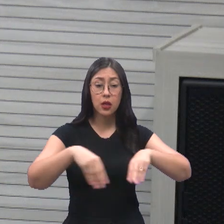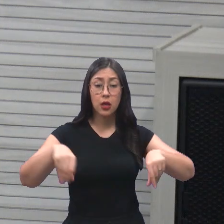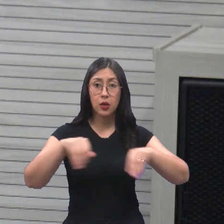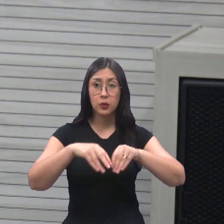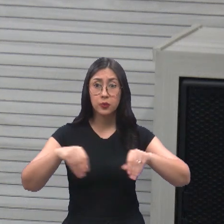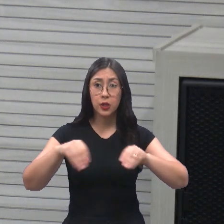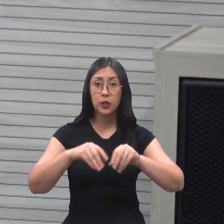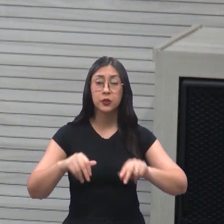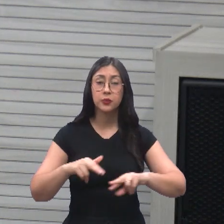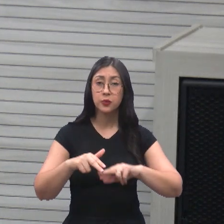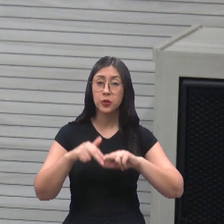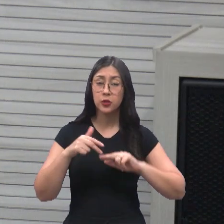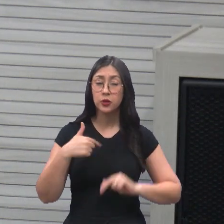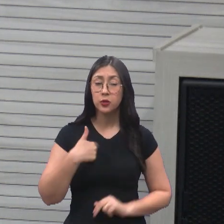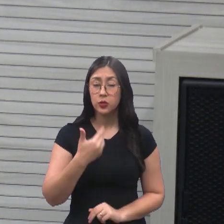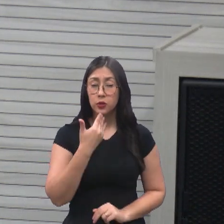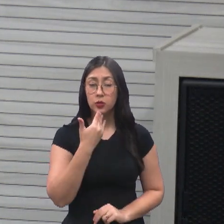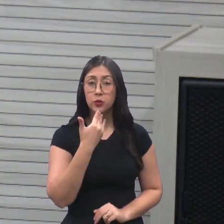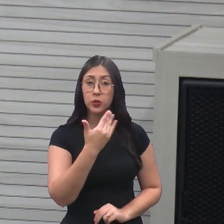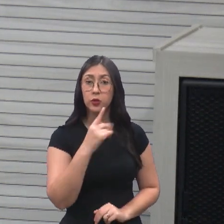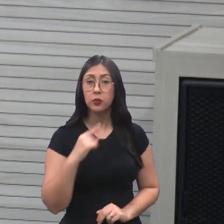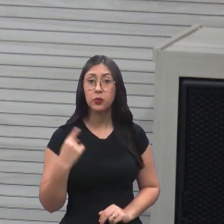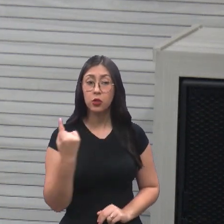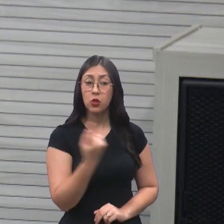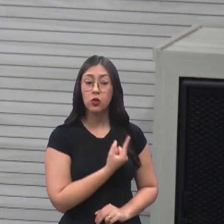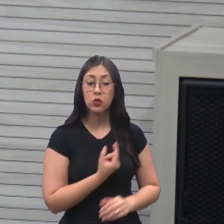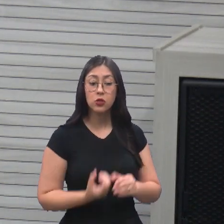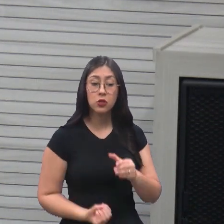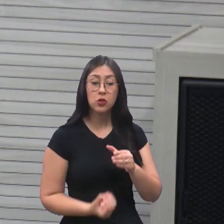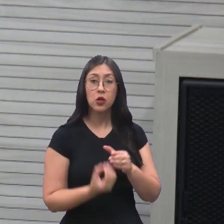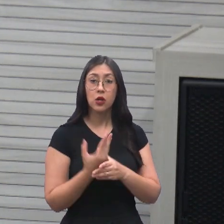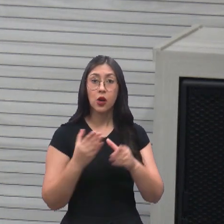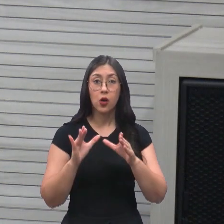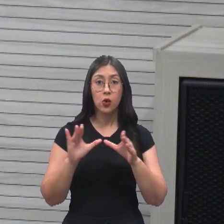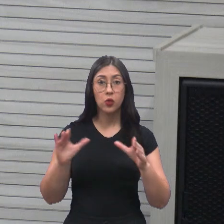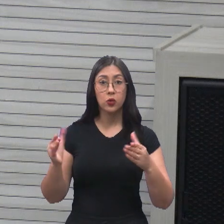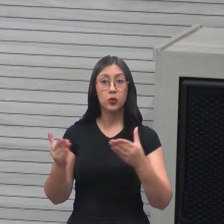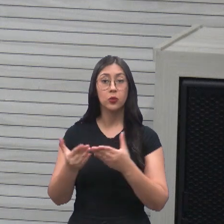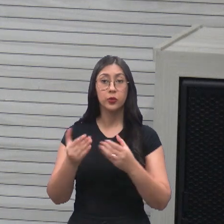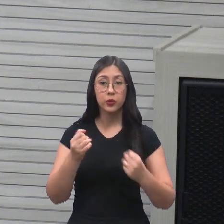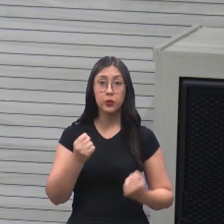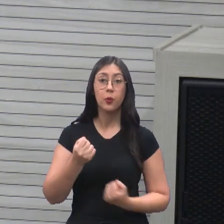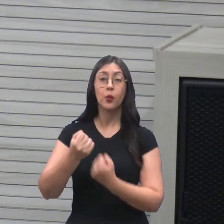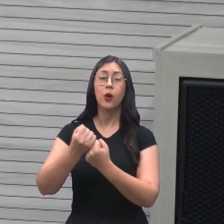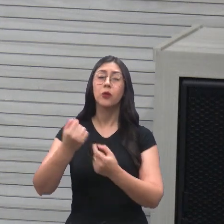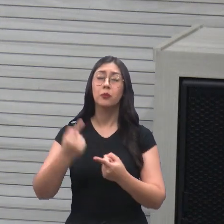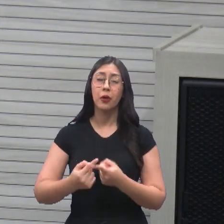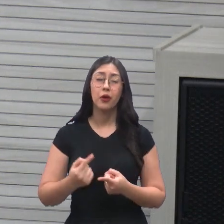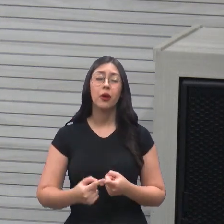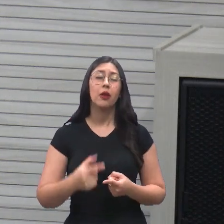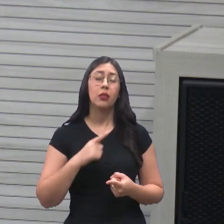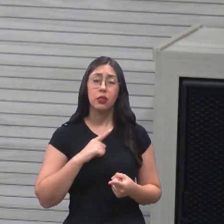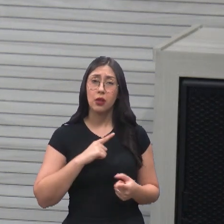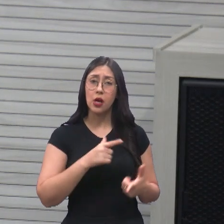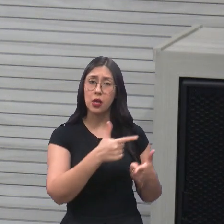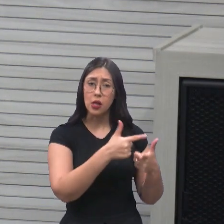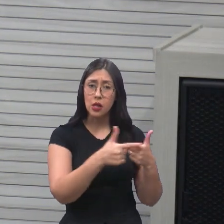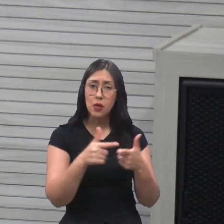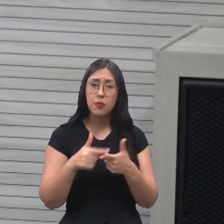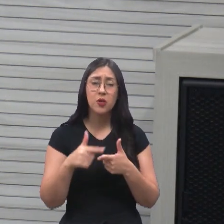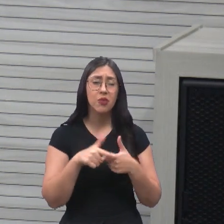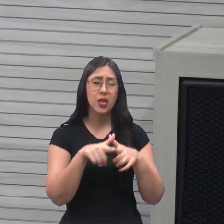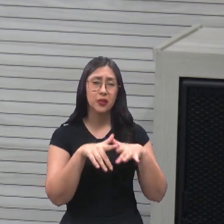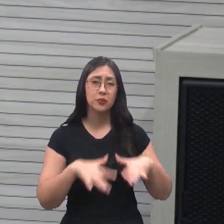estou pedindo a Vossa Excelência que a gente possa criar nessa casa, essa frente, devido às demandas que nós temos na área de